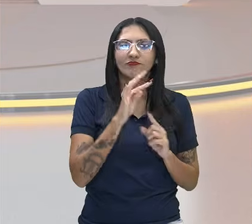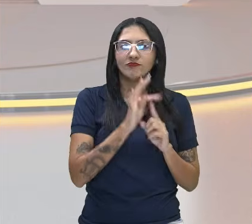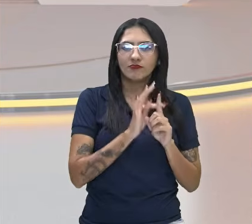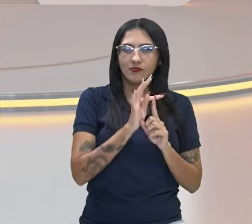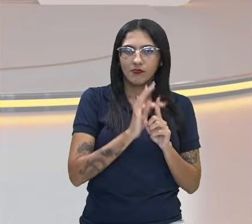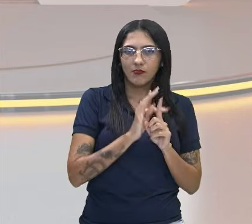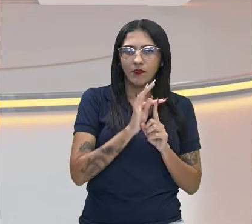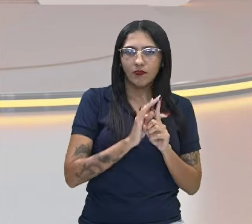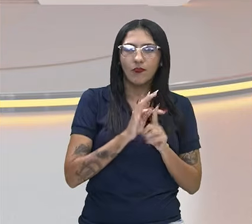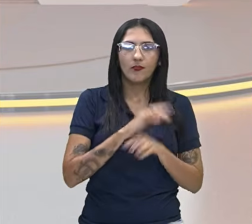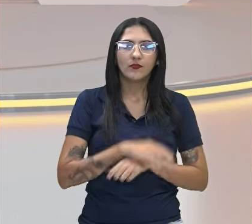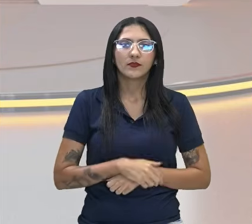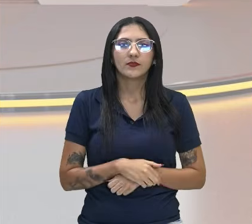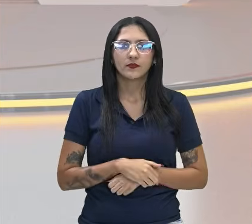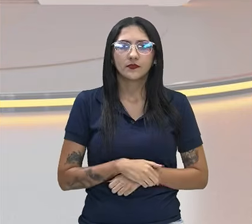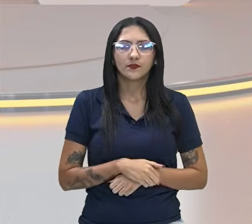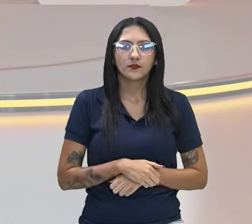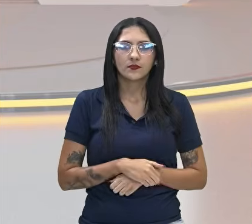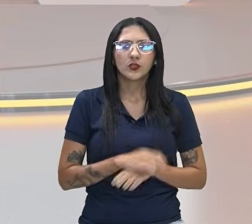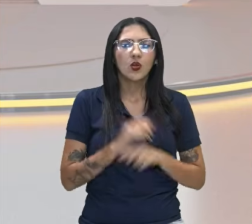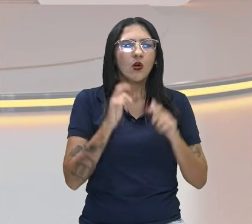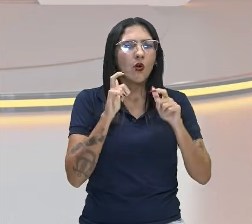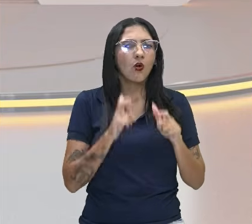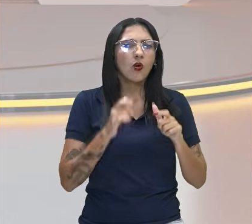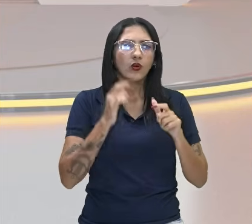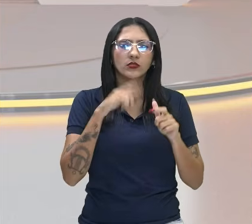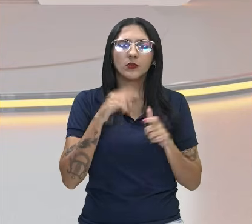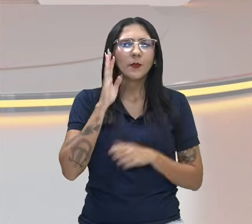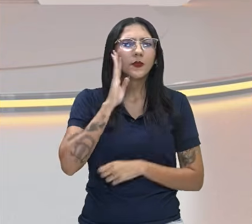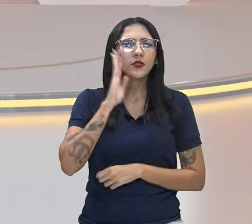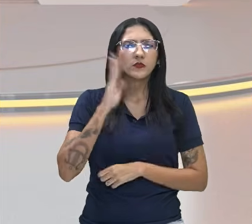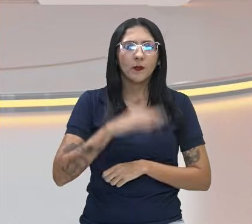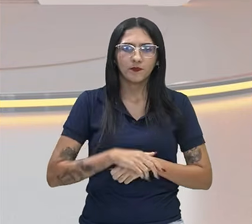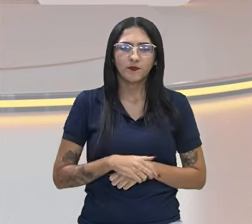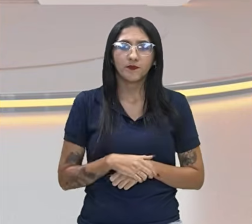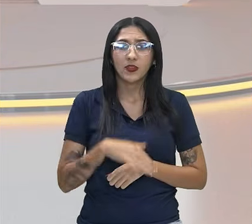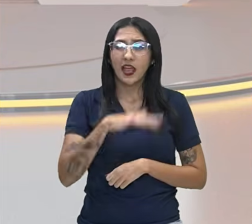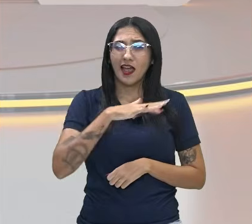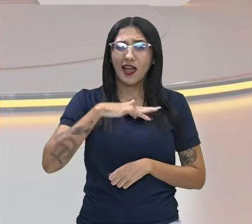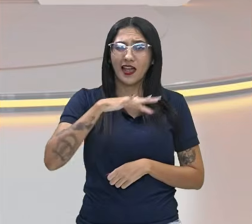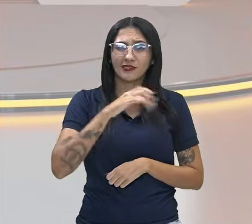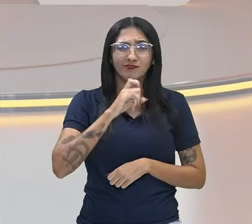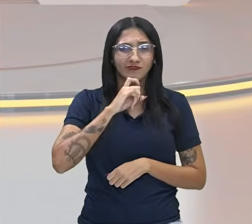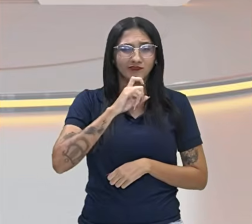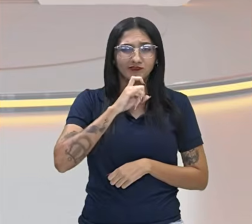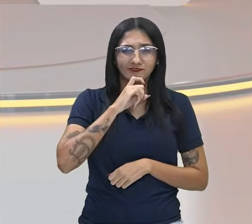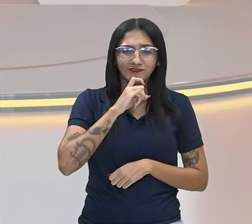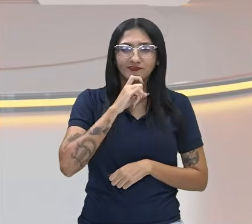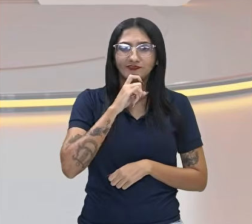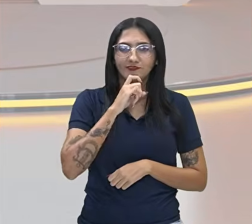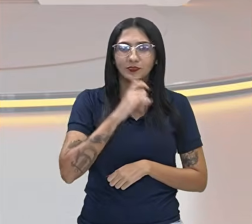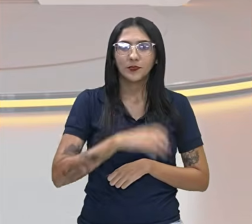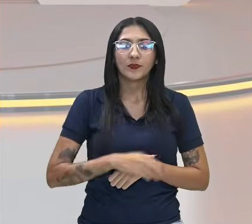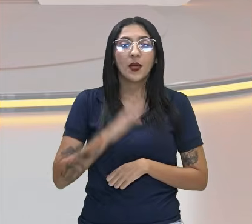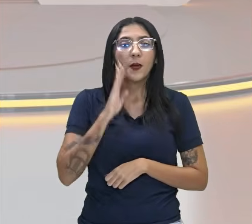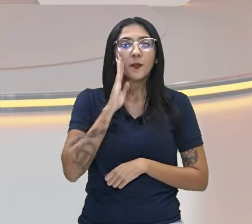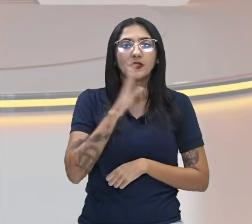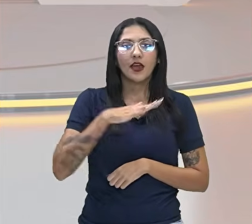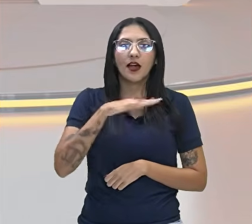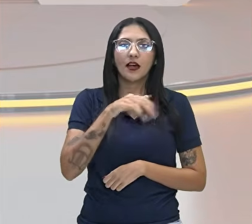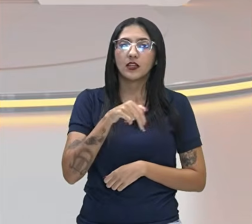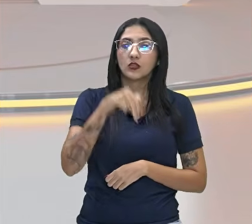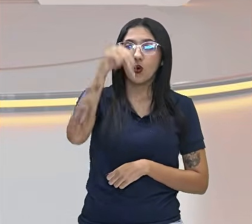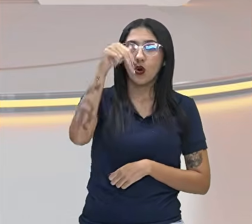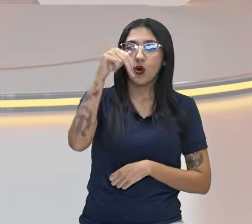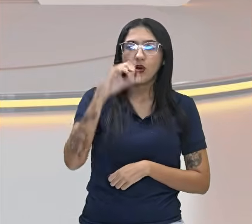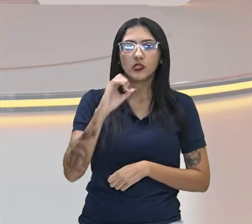chegando, tá? Vão se originar nas regiões polares, ok? Principalmente aí nos extremos norte e